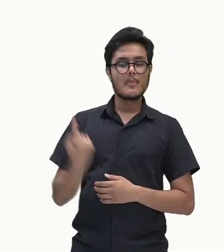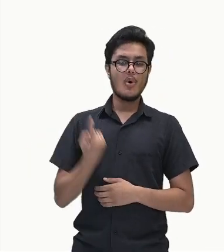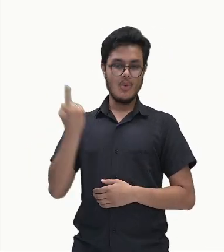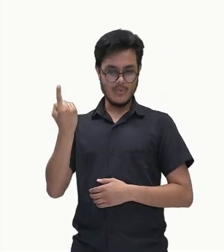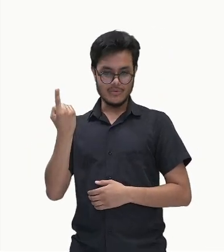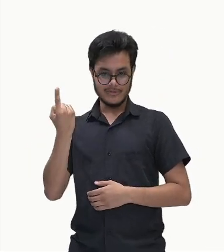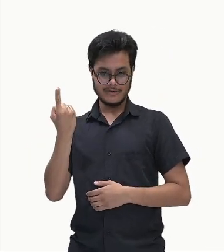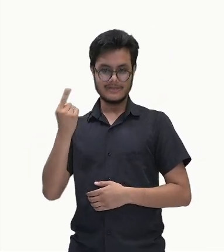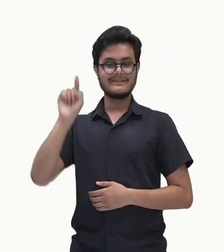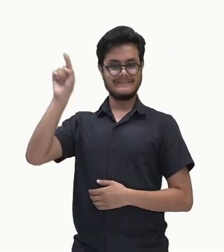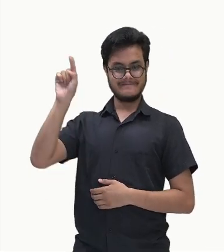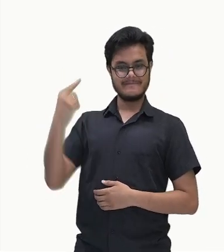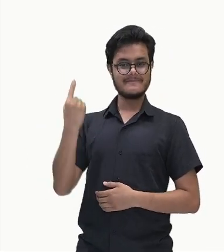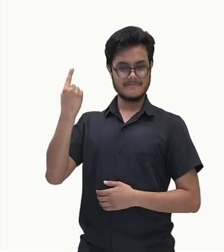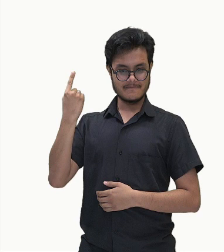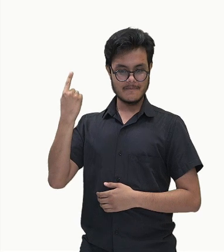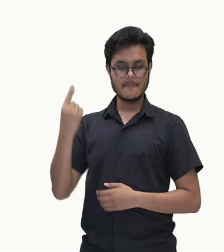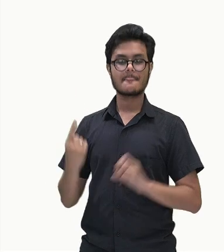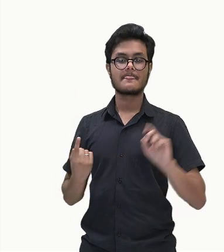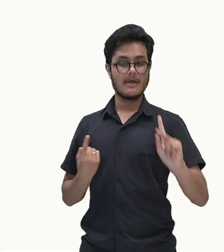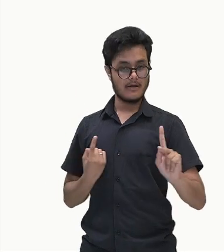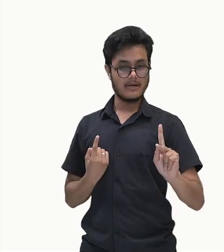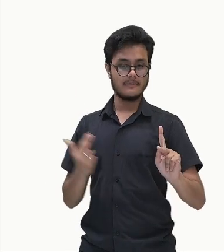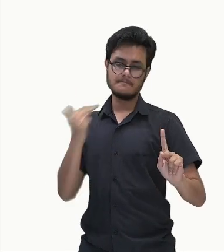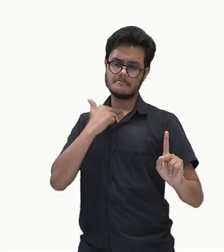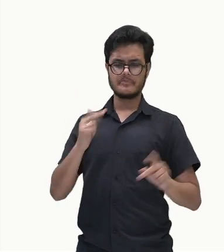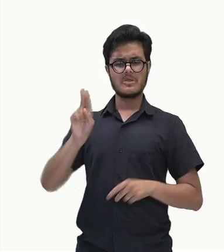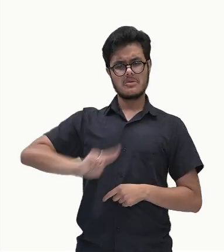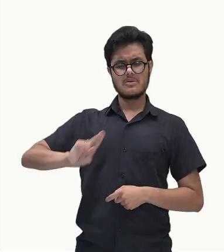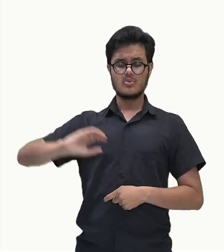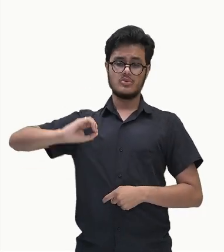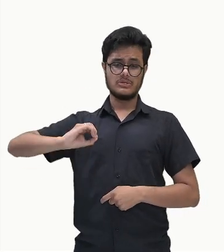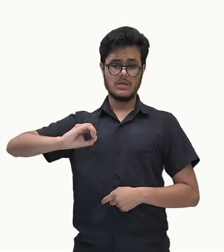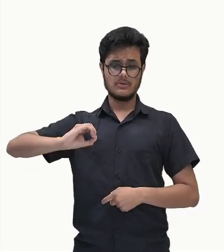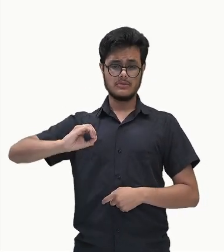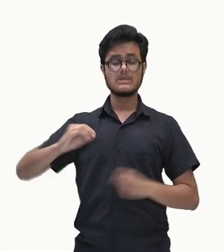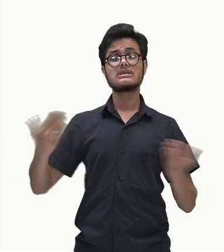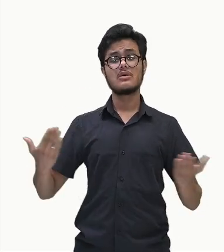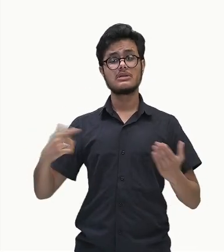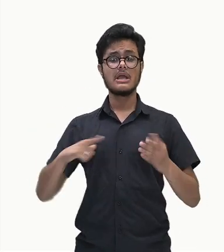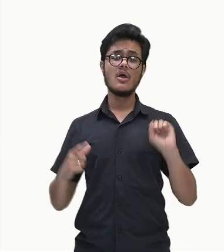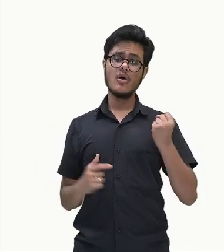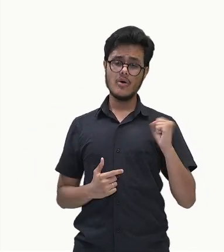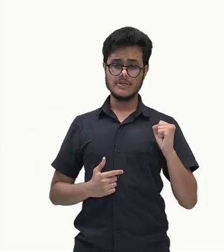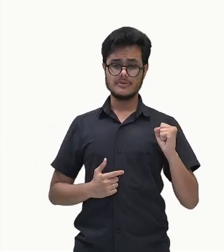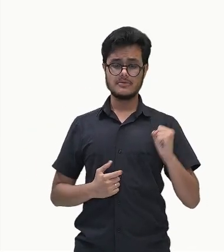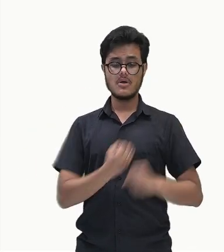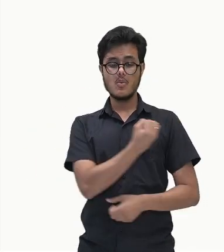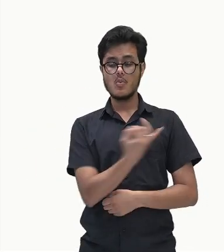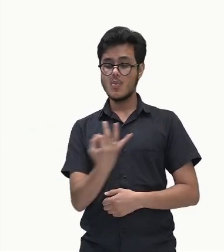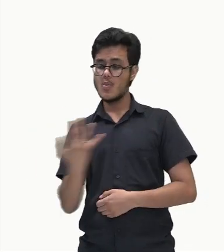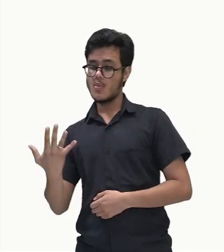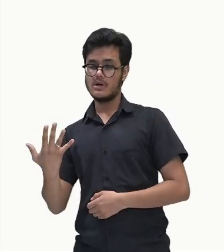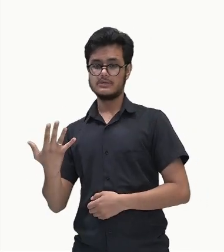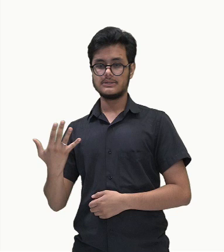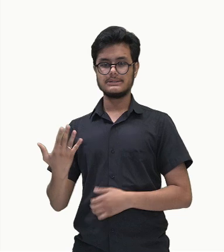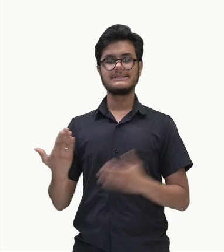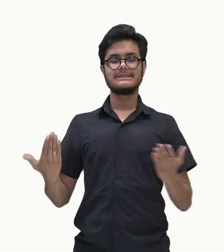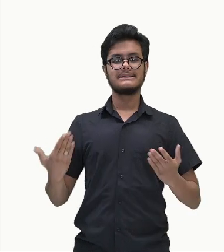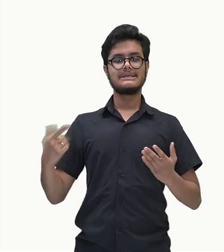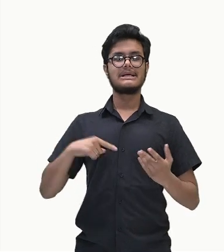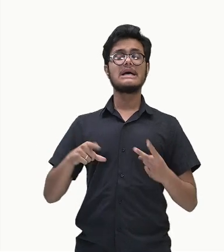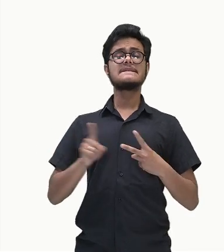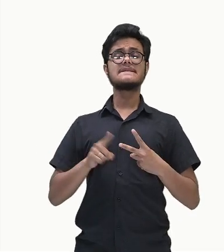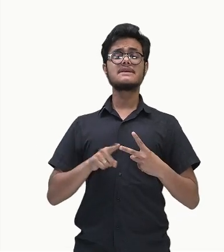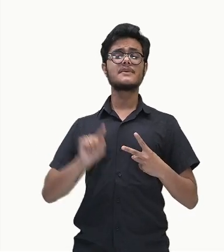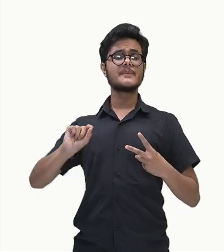para aqui no final não podemos usar o zero Então temos só oito opções aqui na segunda